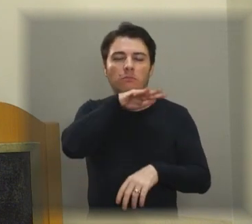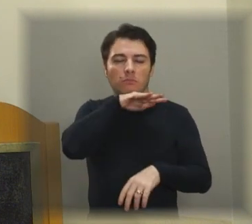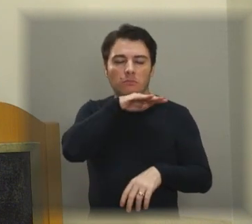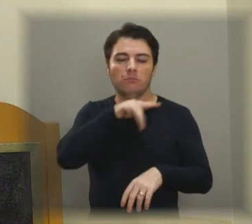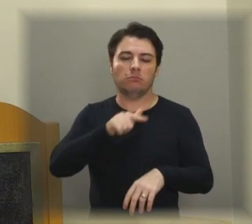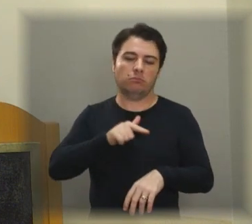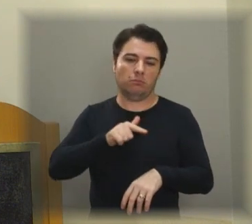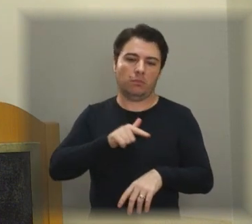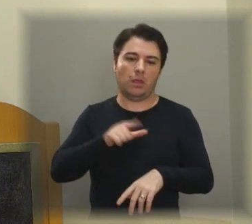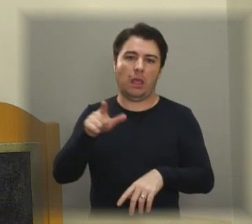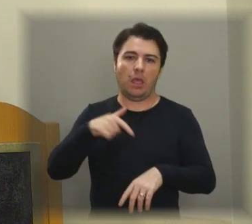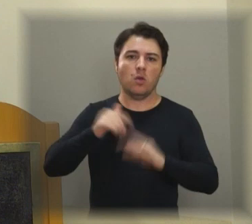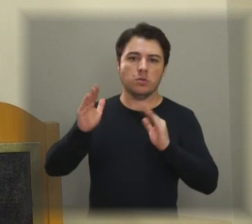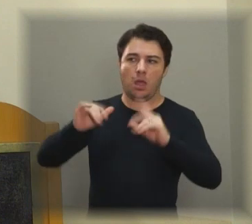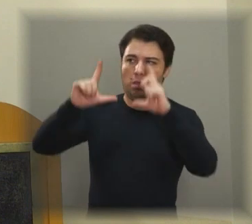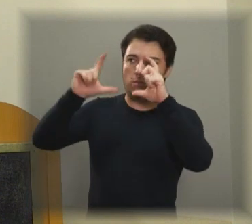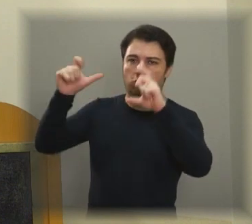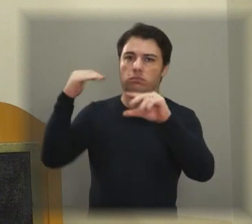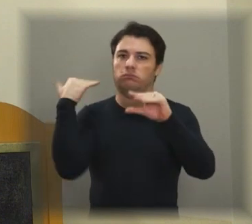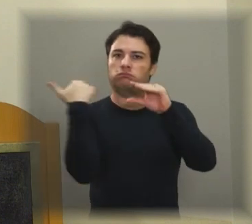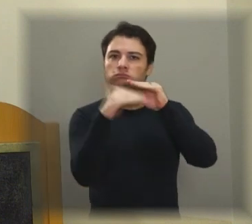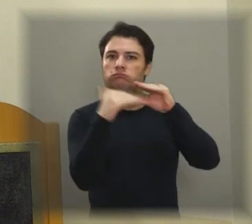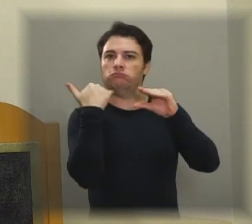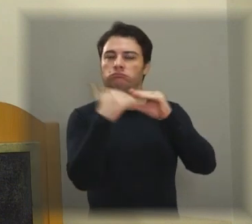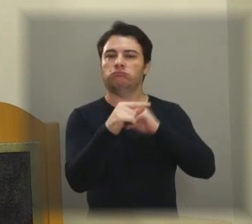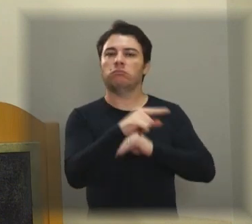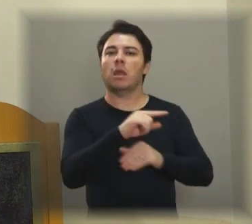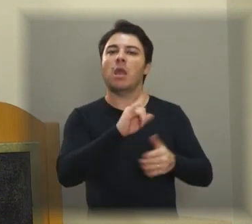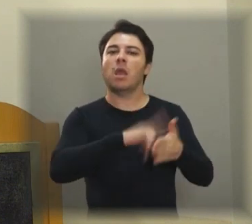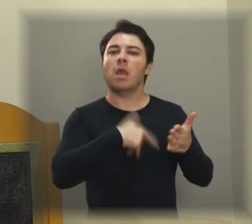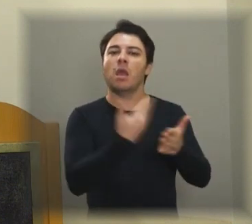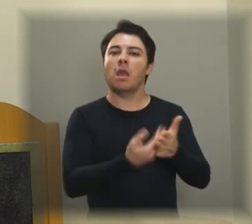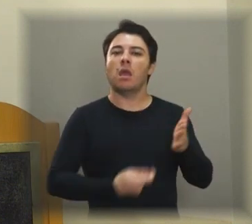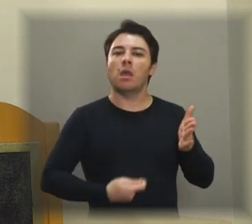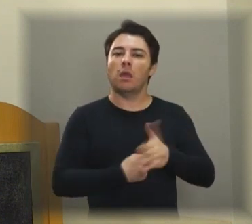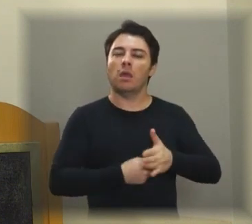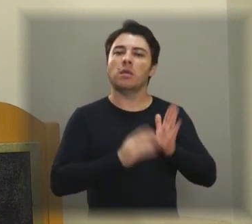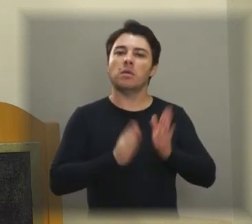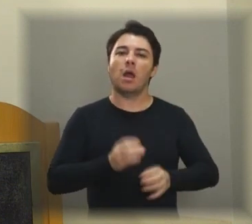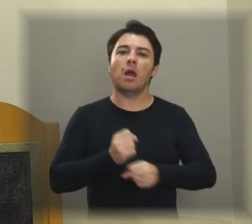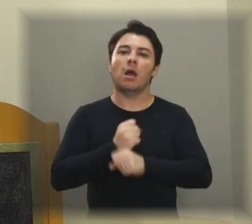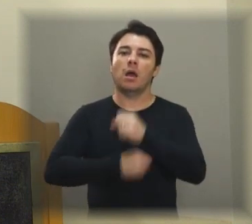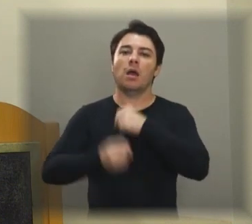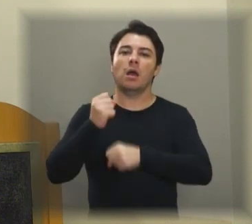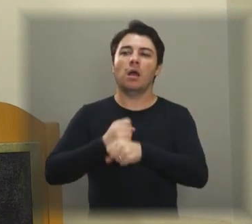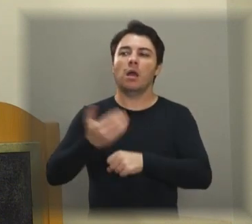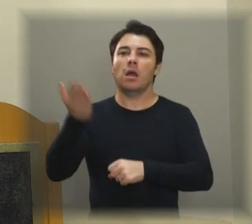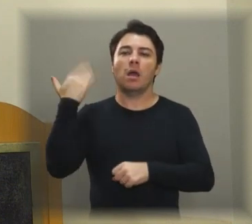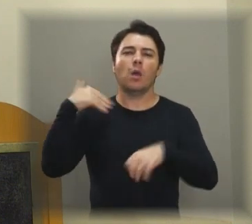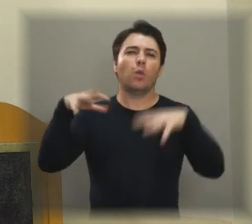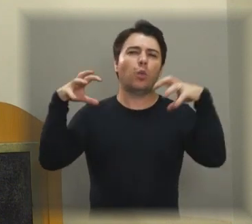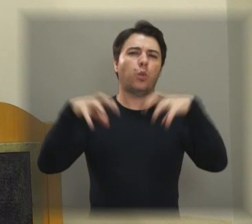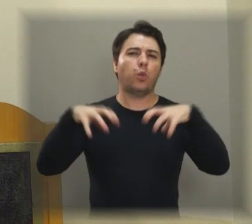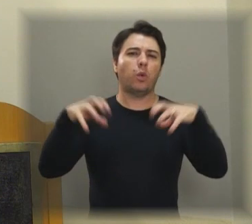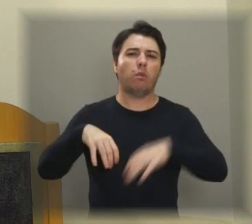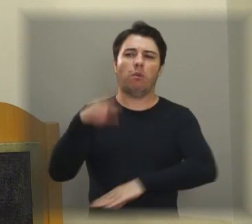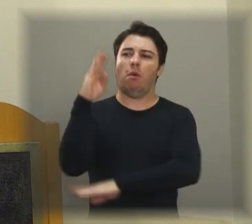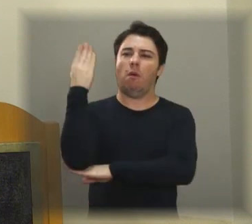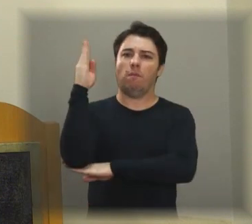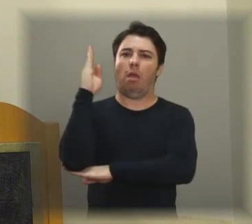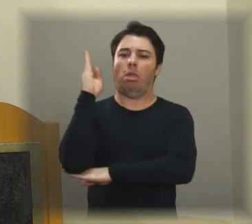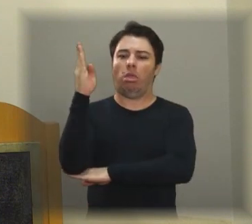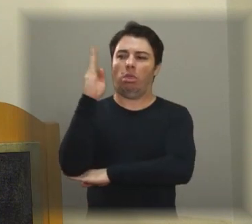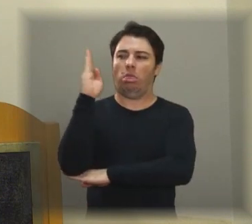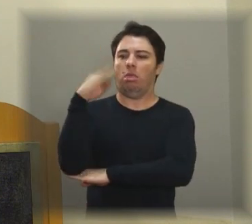teve um que eu a veio tirei foto e mandei para o Zé Luiz você já que alimento e no final do ano deu uma chuva aí você possa e